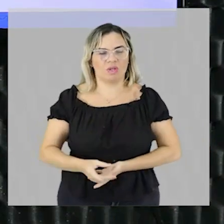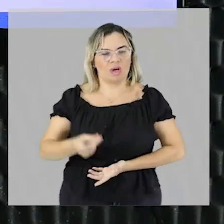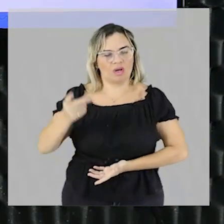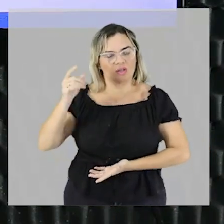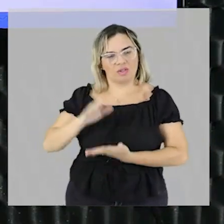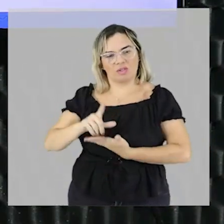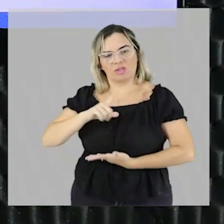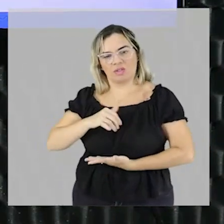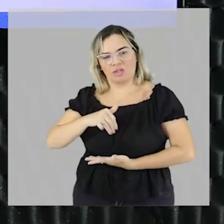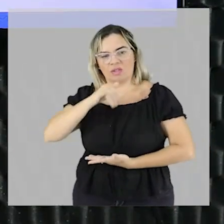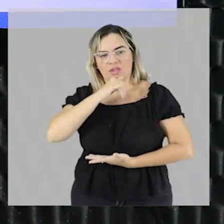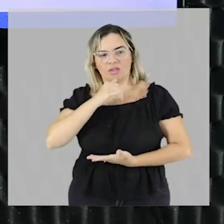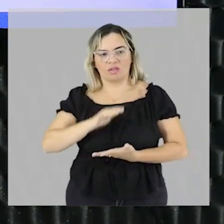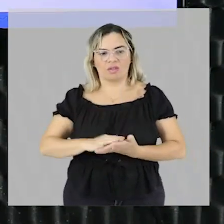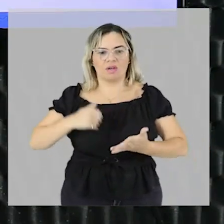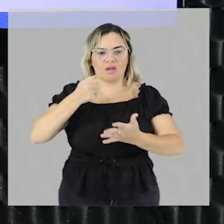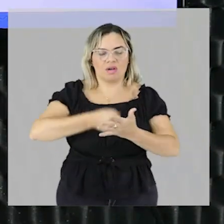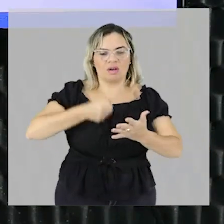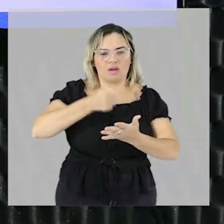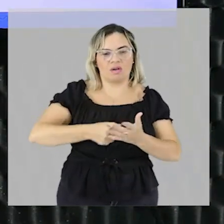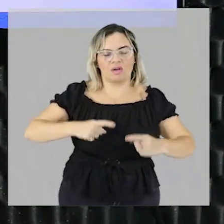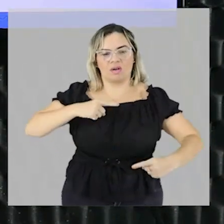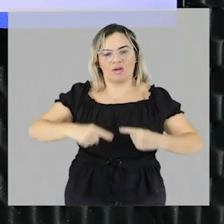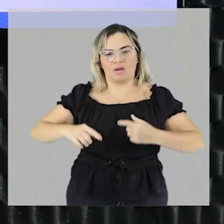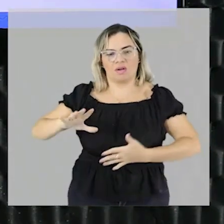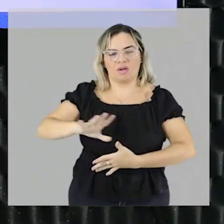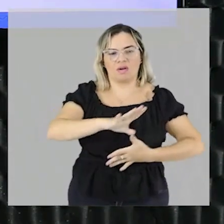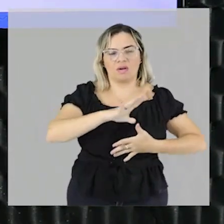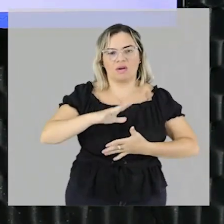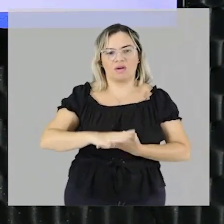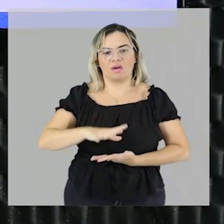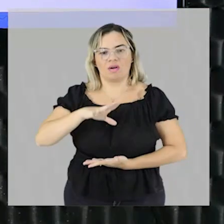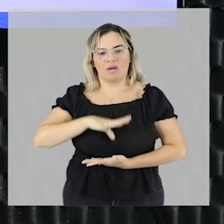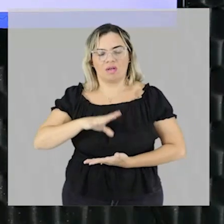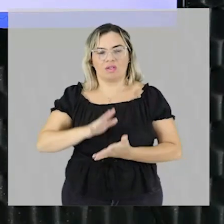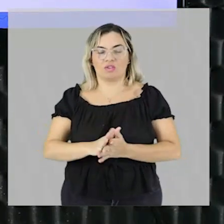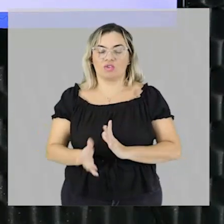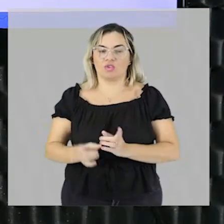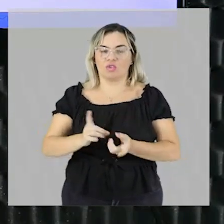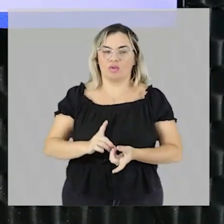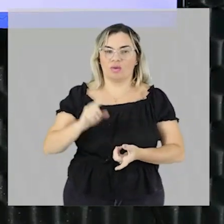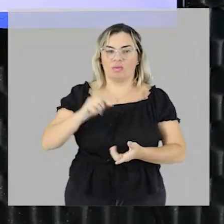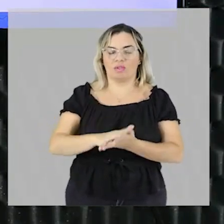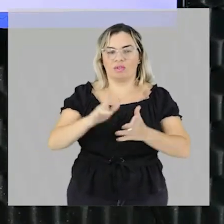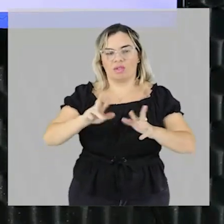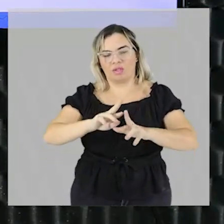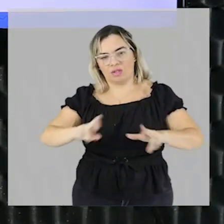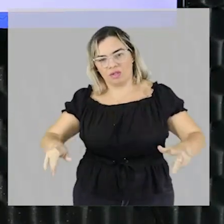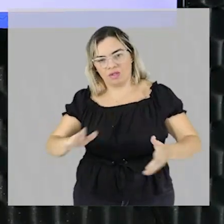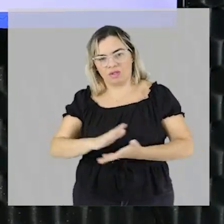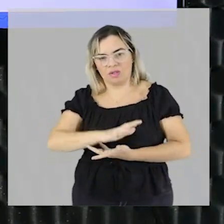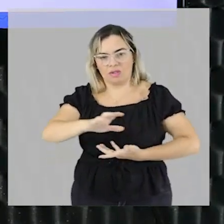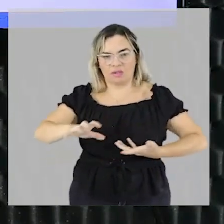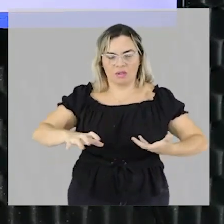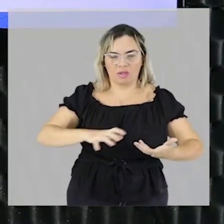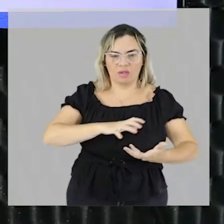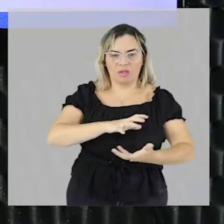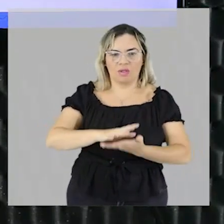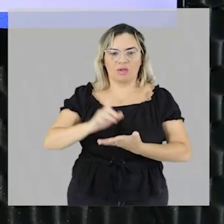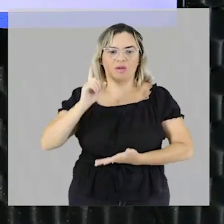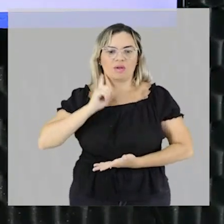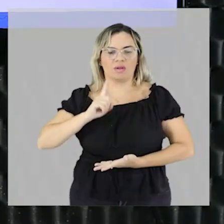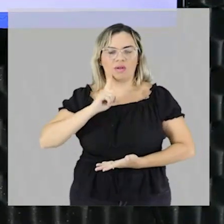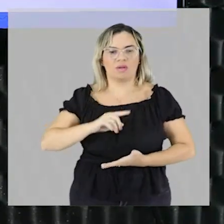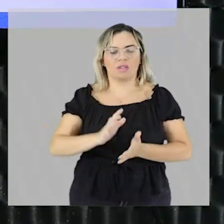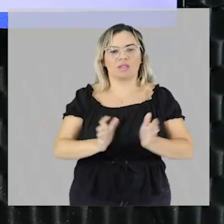de contestação política na América Portuguesa, por exemplo, ao contrário da Inconfidência Mineira, que foi um movimento elitizado, ao